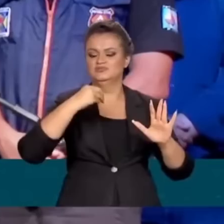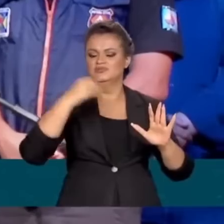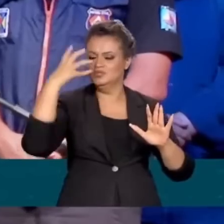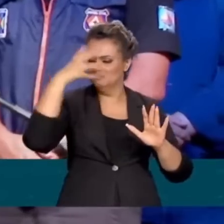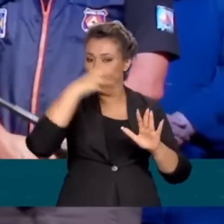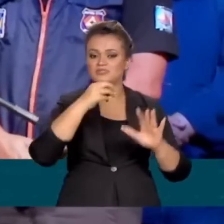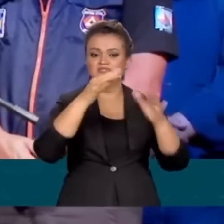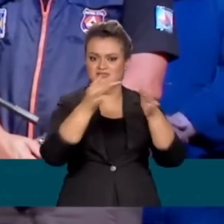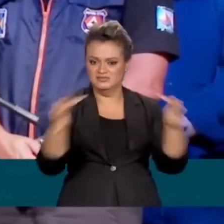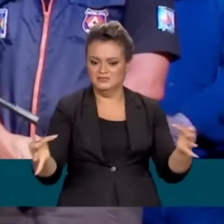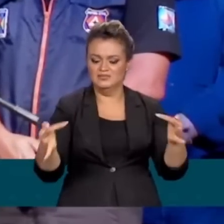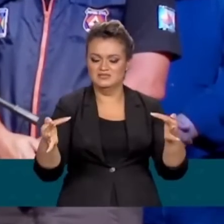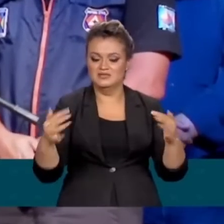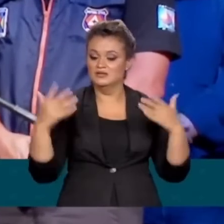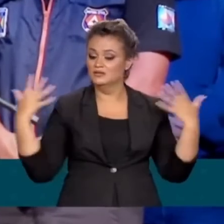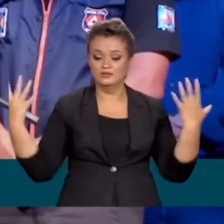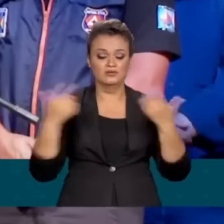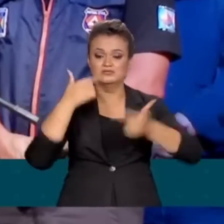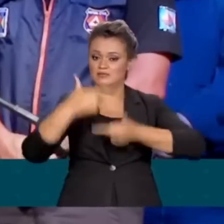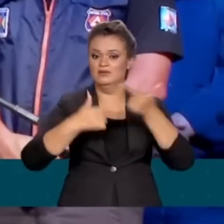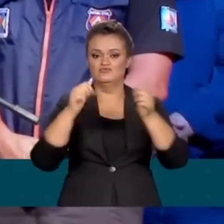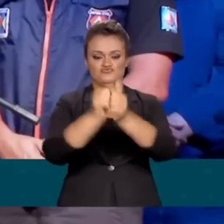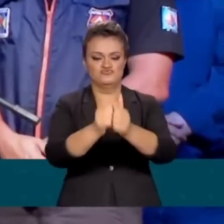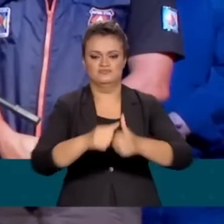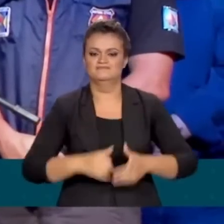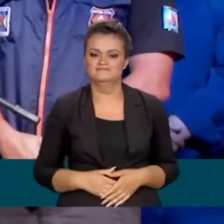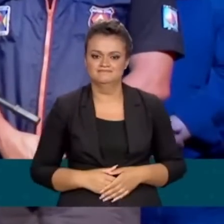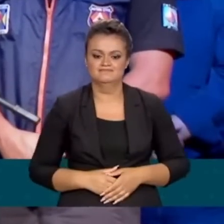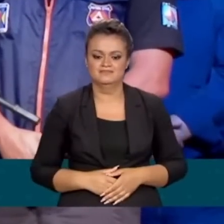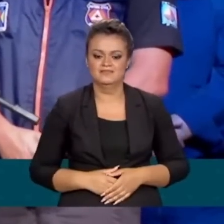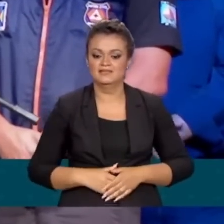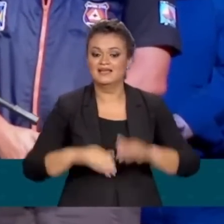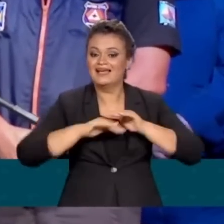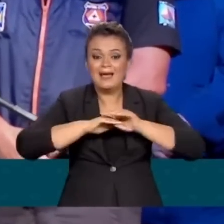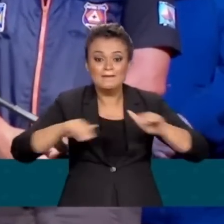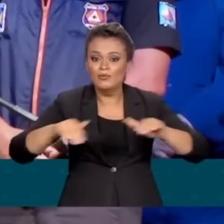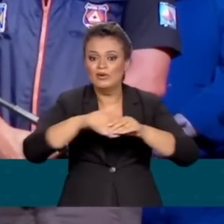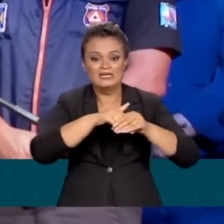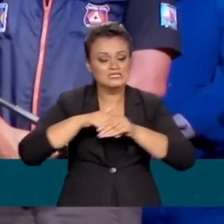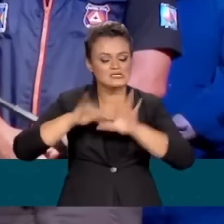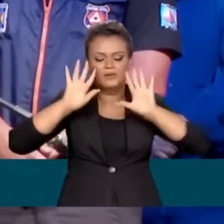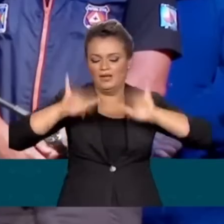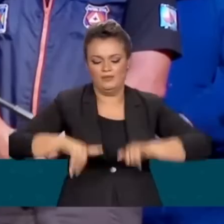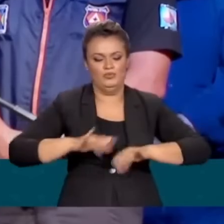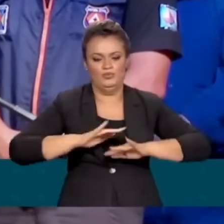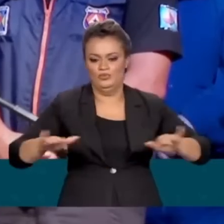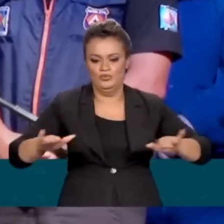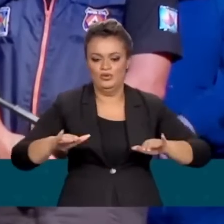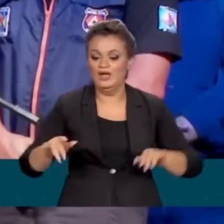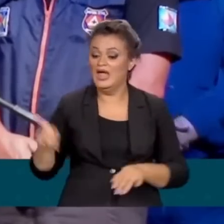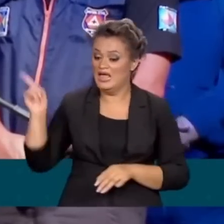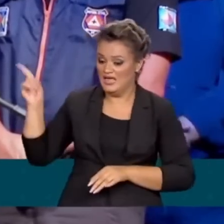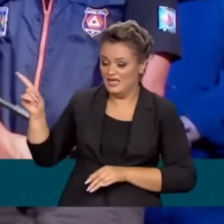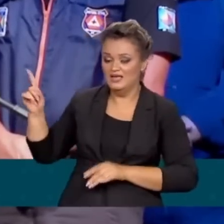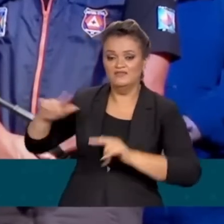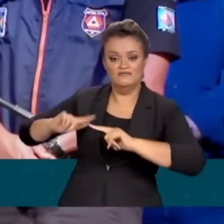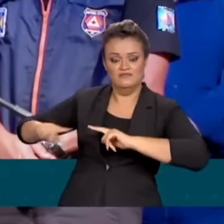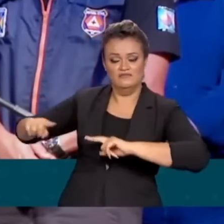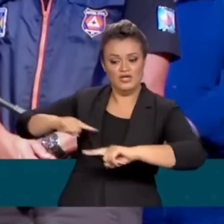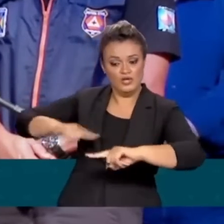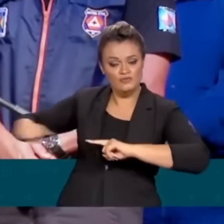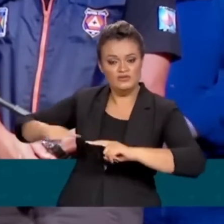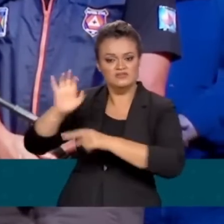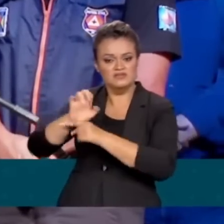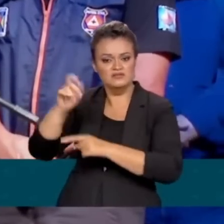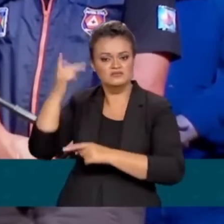e simples nós estamos juntos acabou a eleição ele tem obrigação de governar o estado